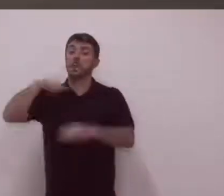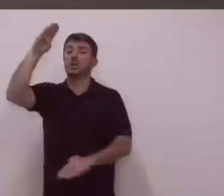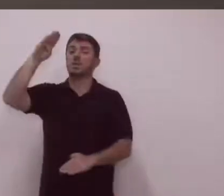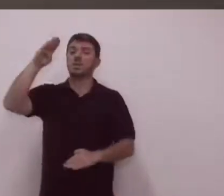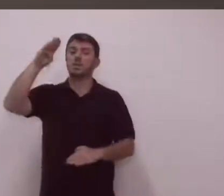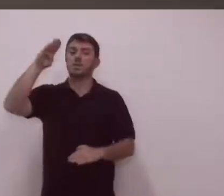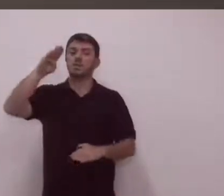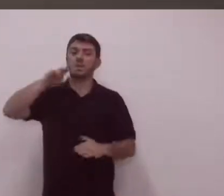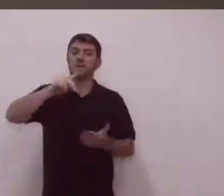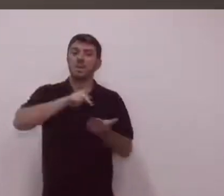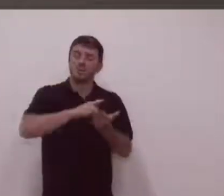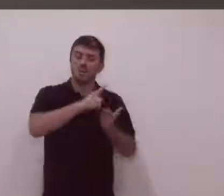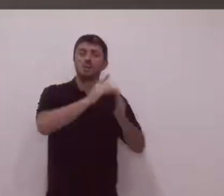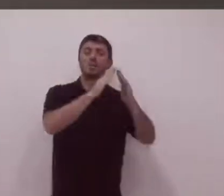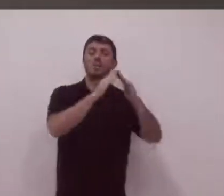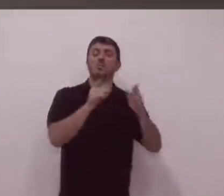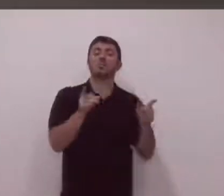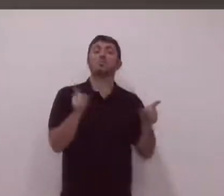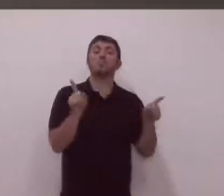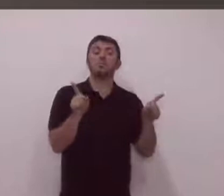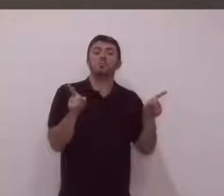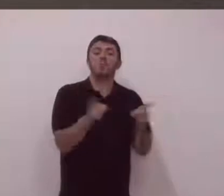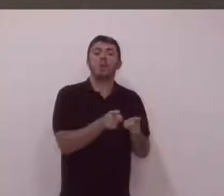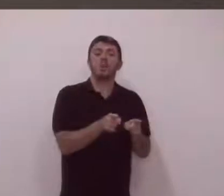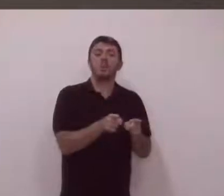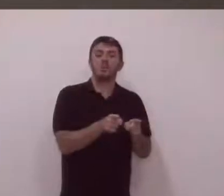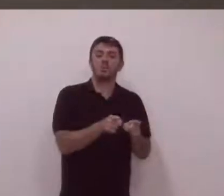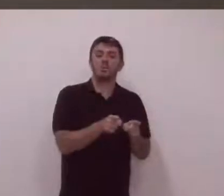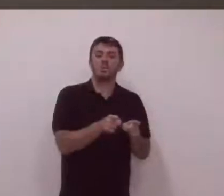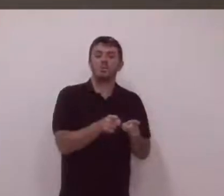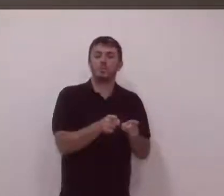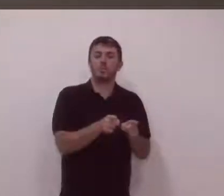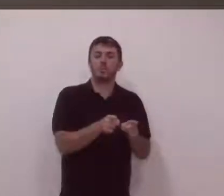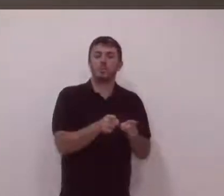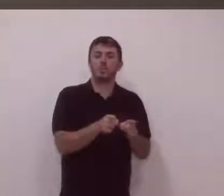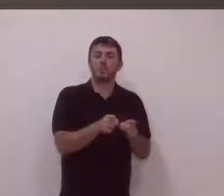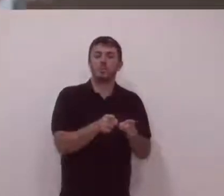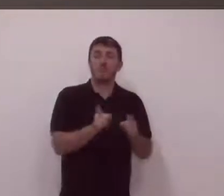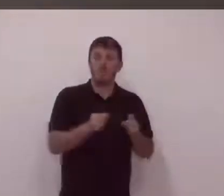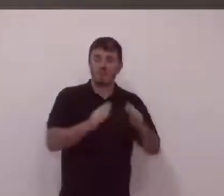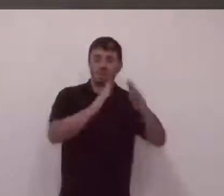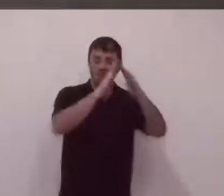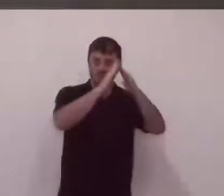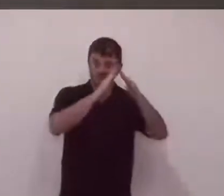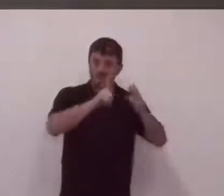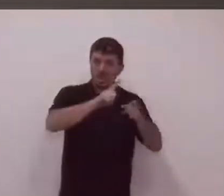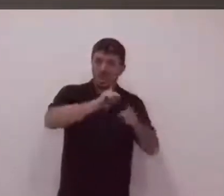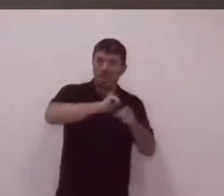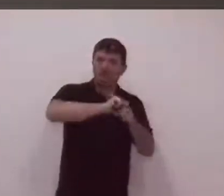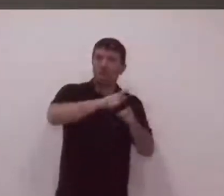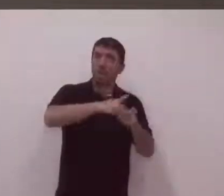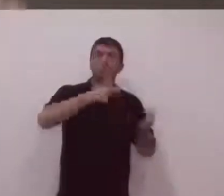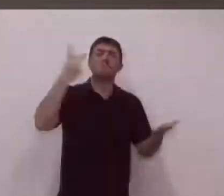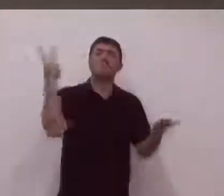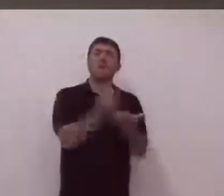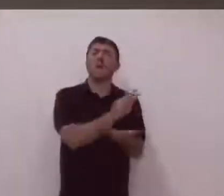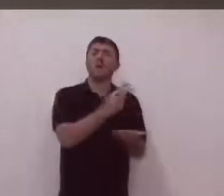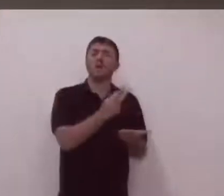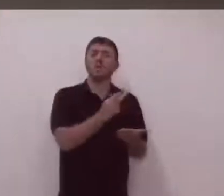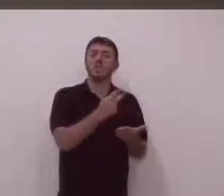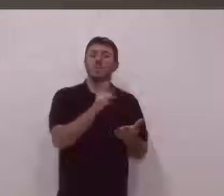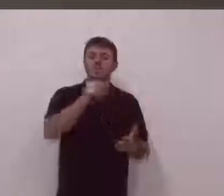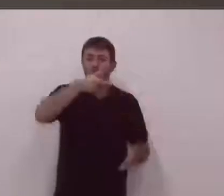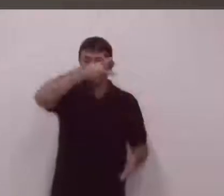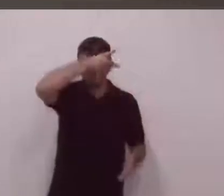tinha menos tudo errado a contratação desse imóvel foi tudo errado e a prefeitura não fez nada